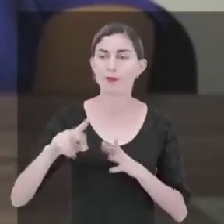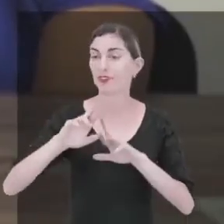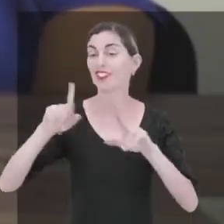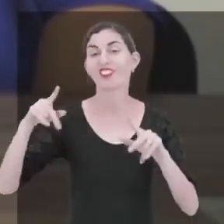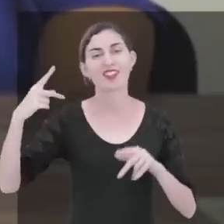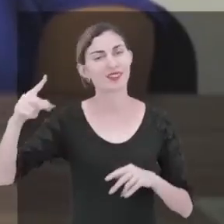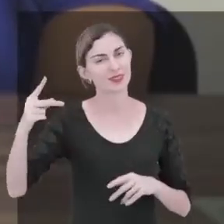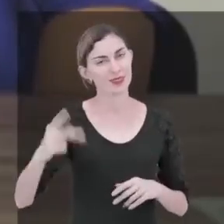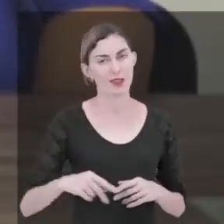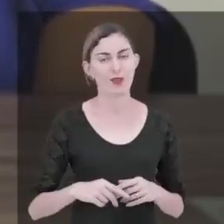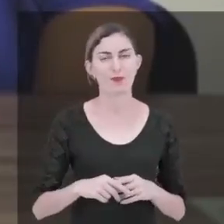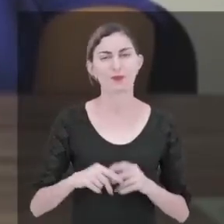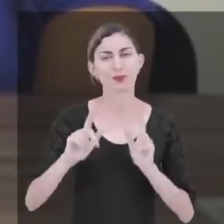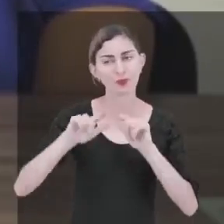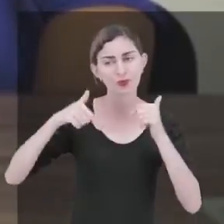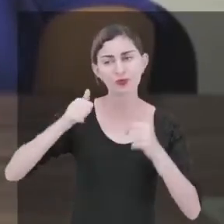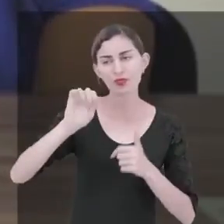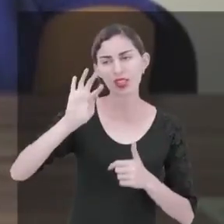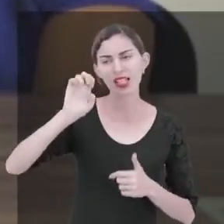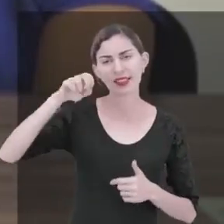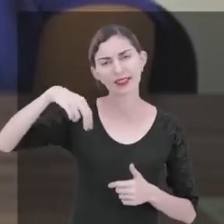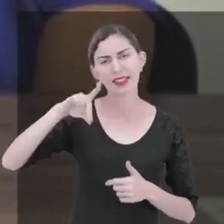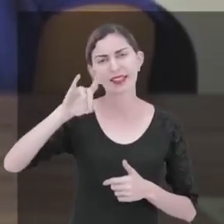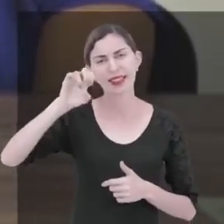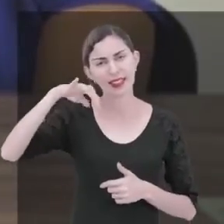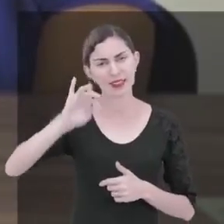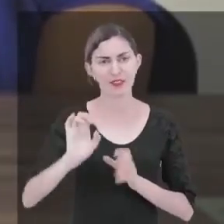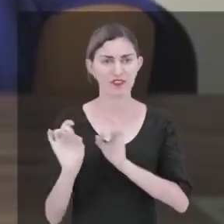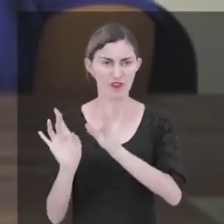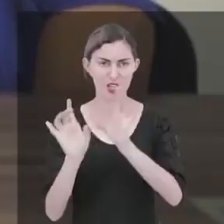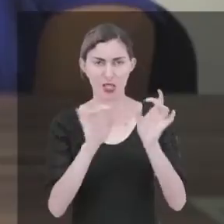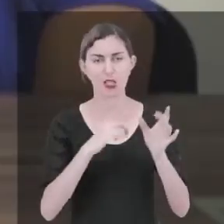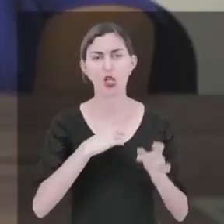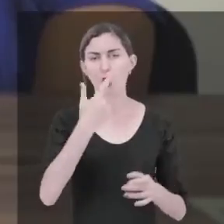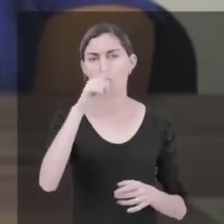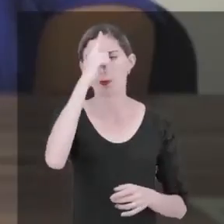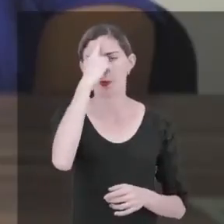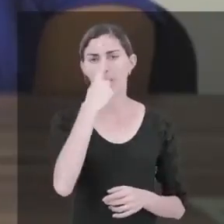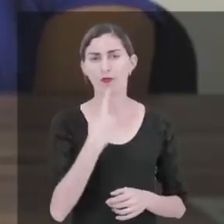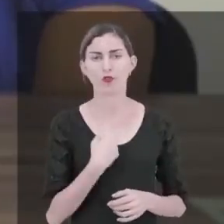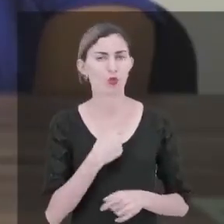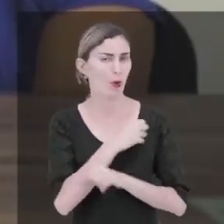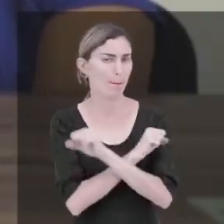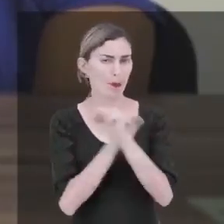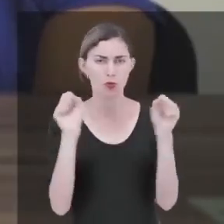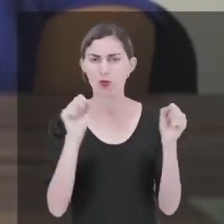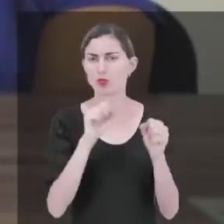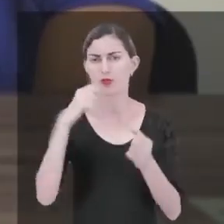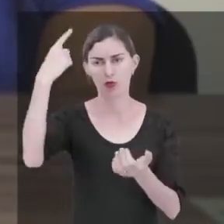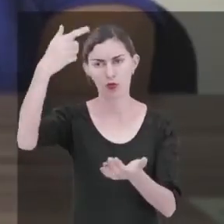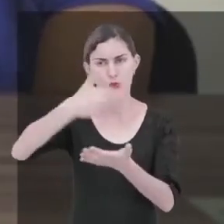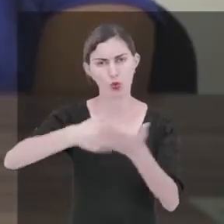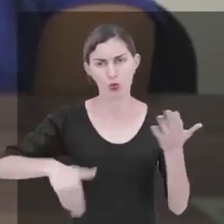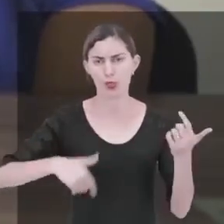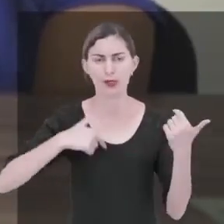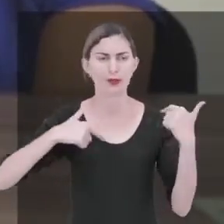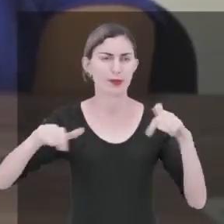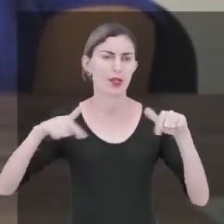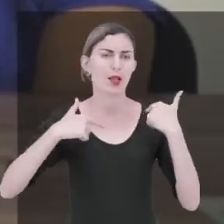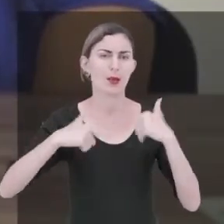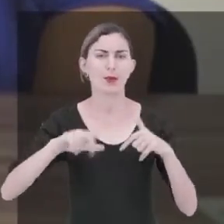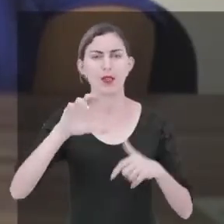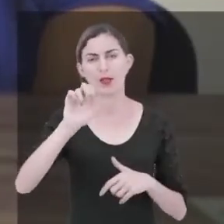diferencial para ela. O atendente de vendas, ele tem um outro perfil. É impossível você contratar um atendente de vendas